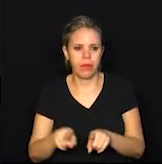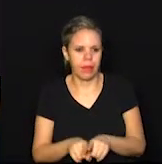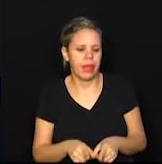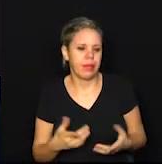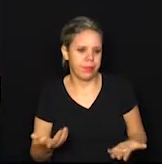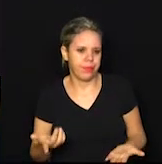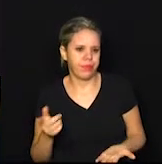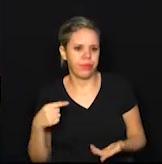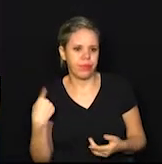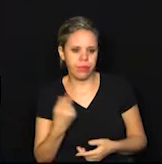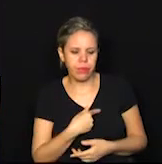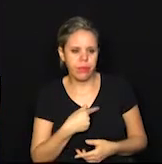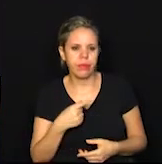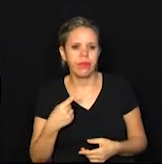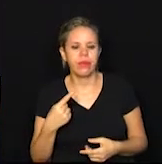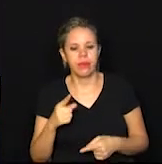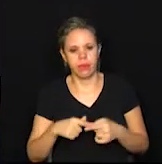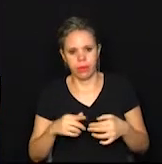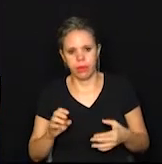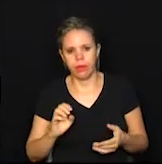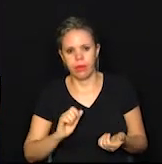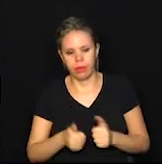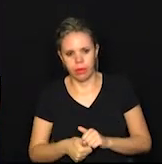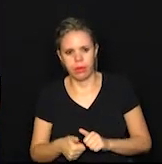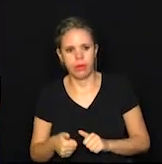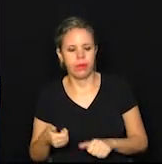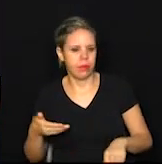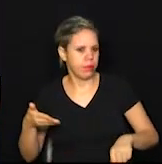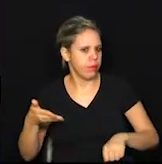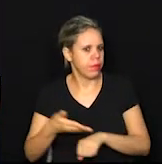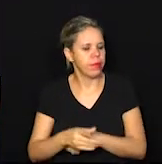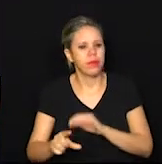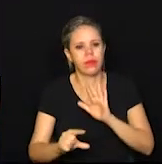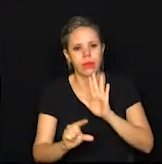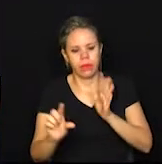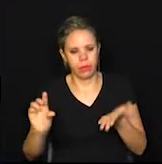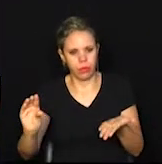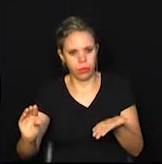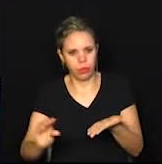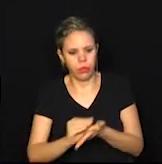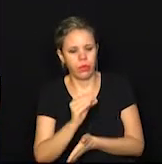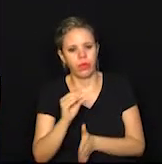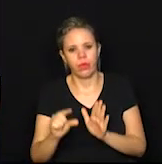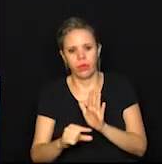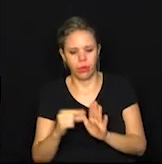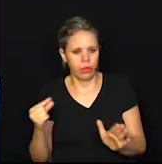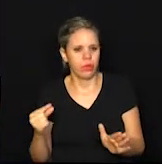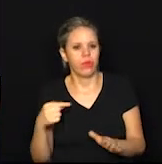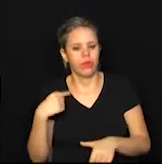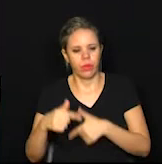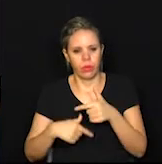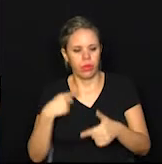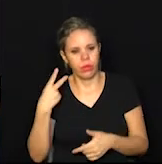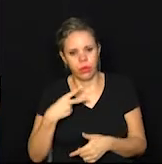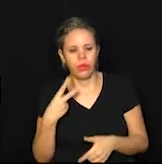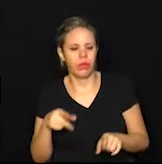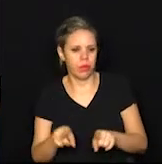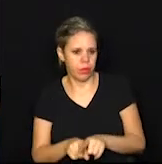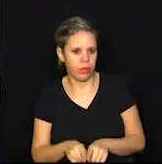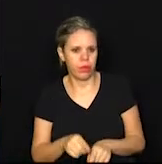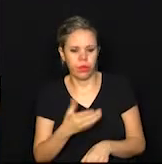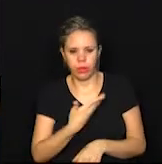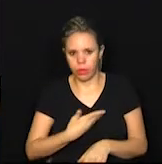nosso equipamento esportivo. Nesse sentido, entra aqui as emendas parlamentares, em que foi feito várias conversas com o governo do estado,